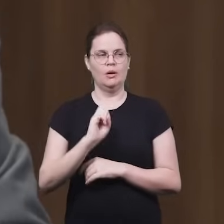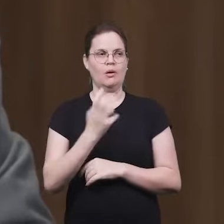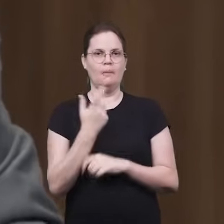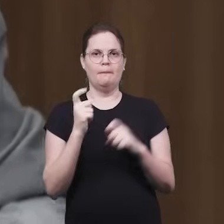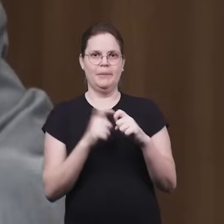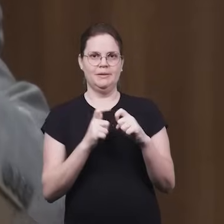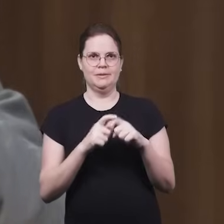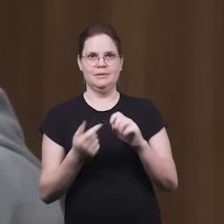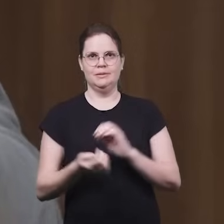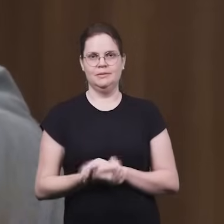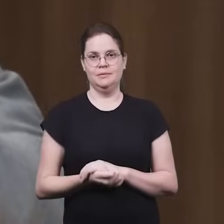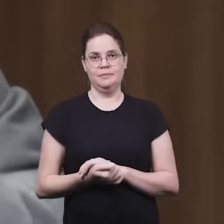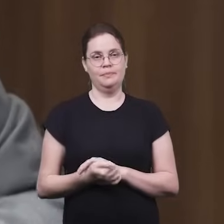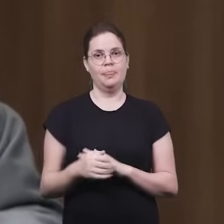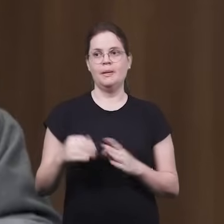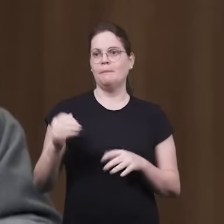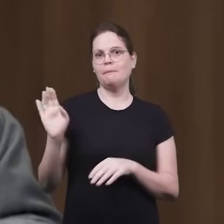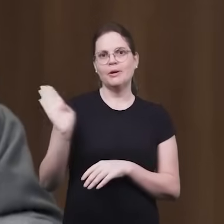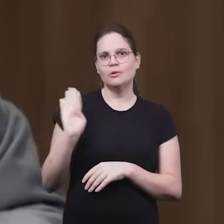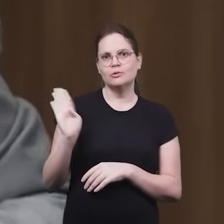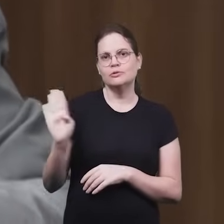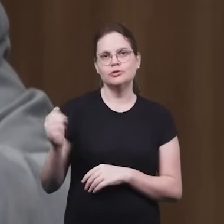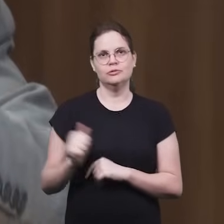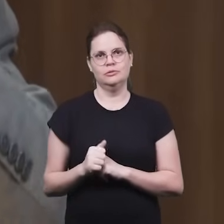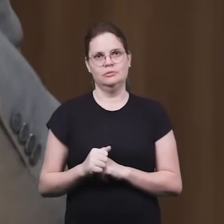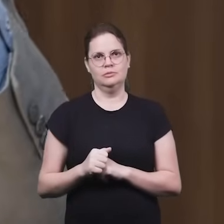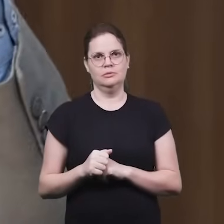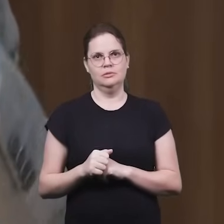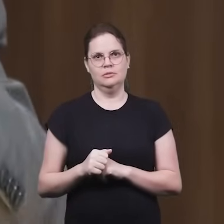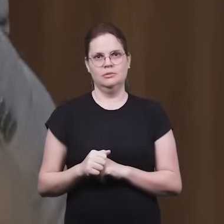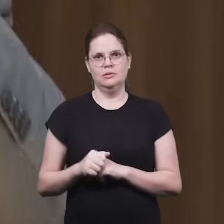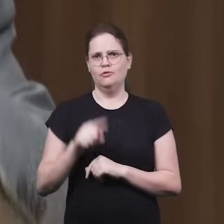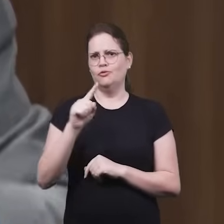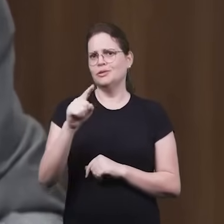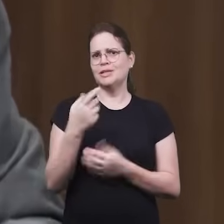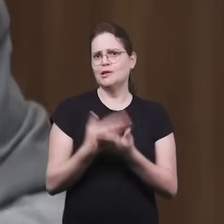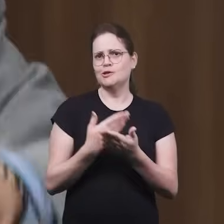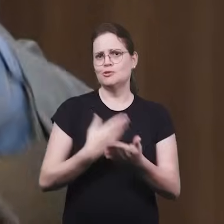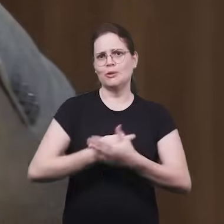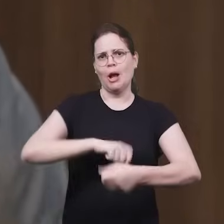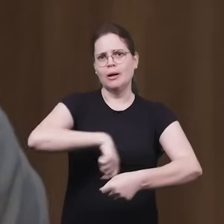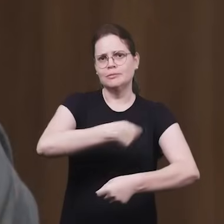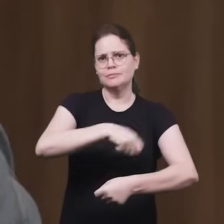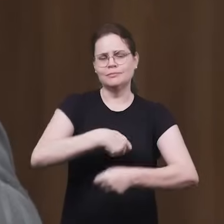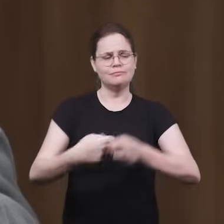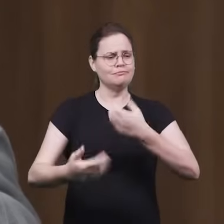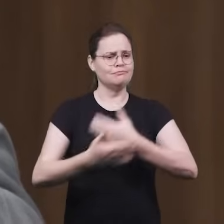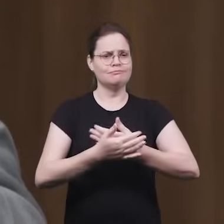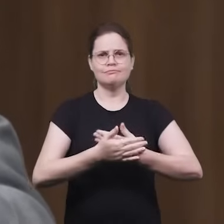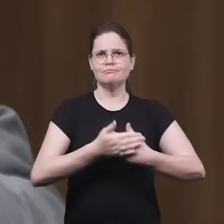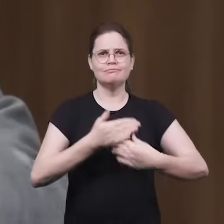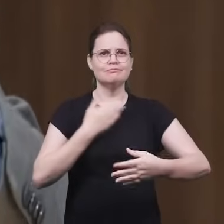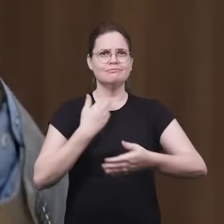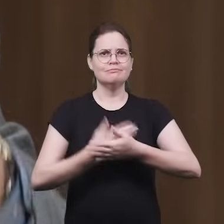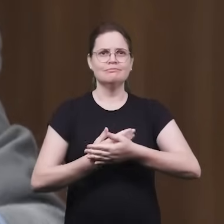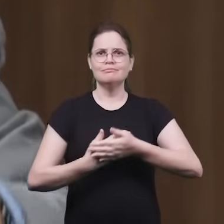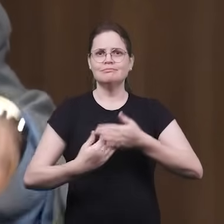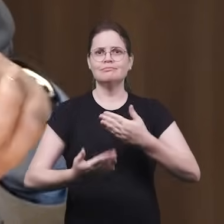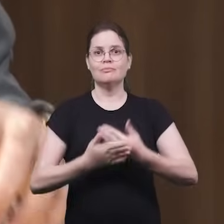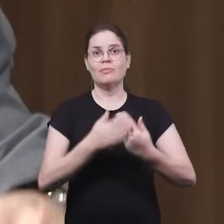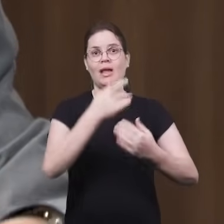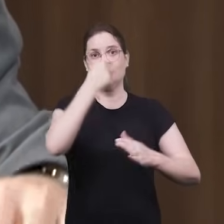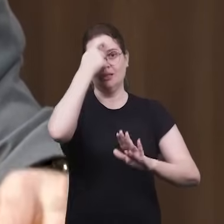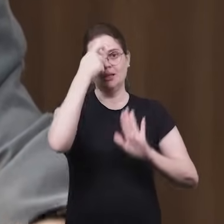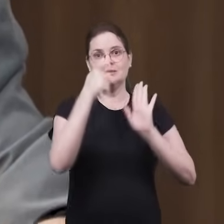medicina, biologia, você estuda culinária, seja o que for, a